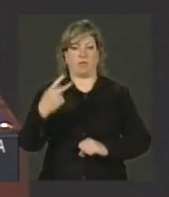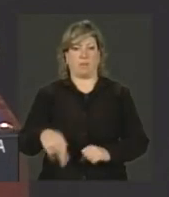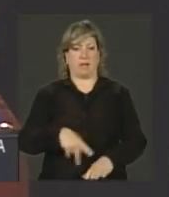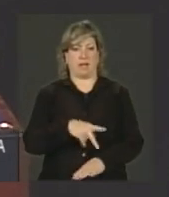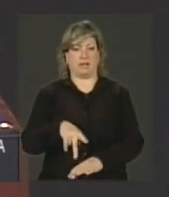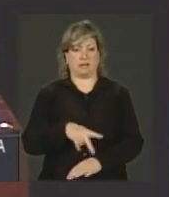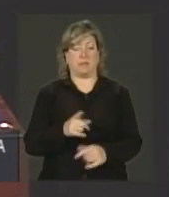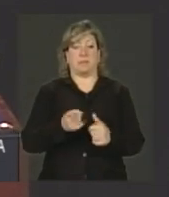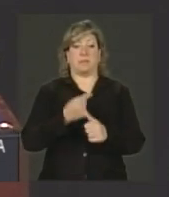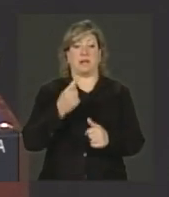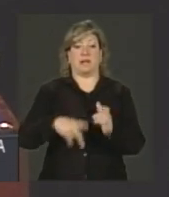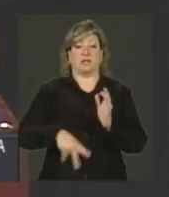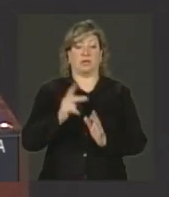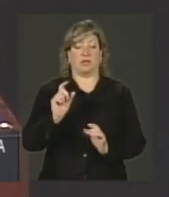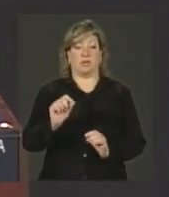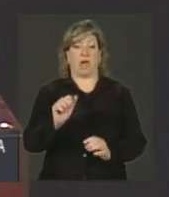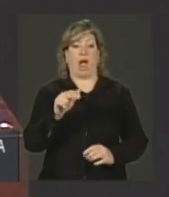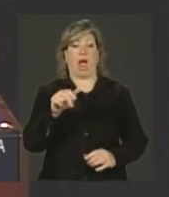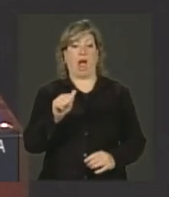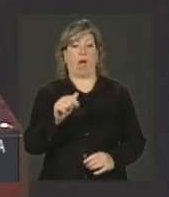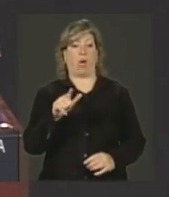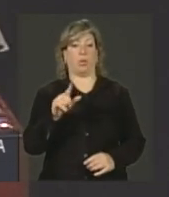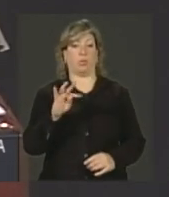cirurgia de autoimplante